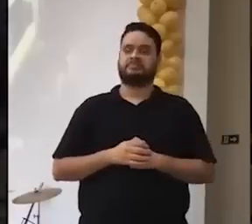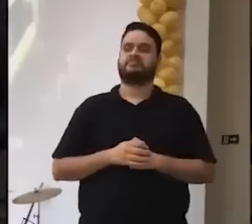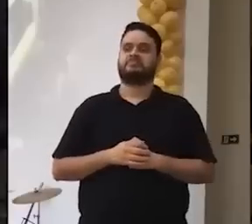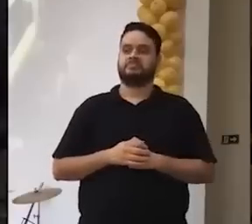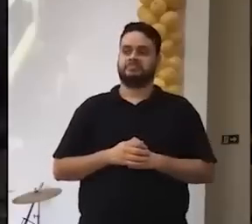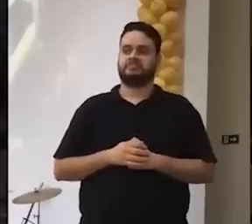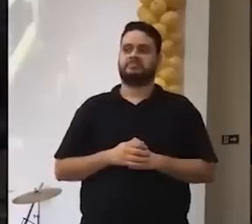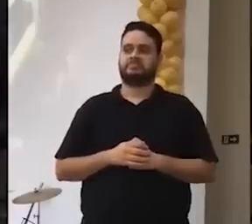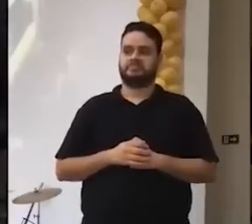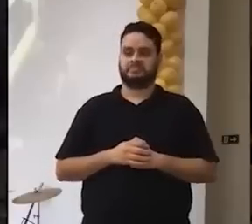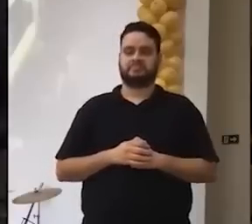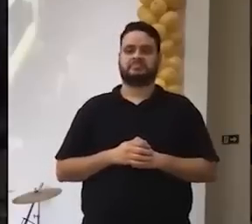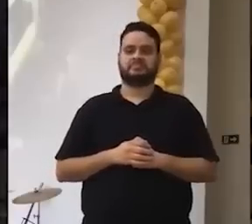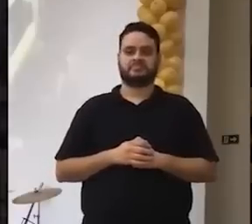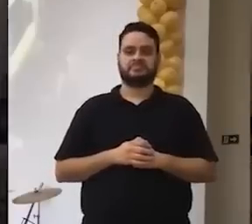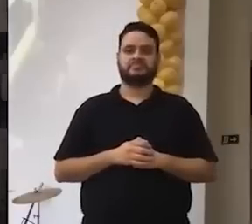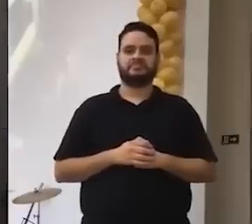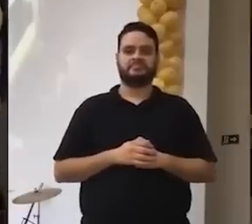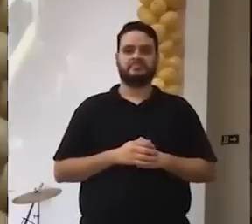É.